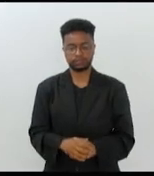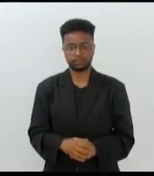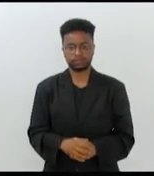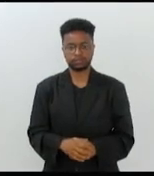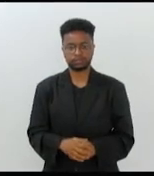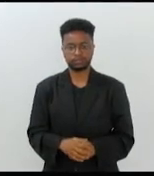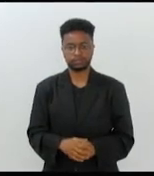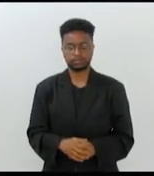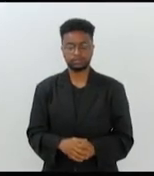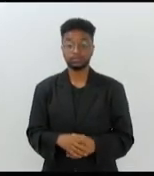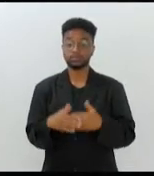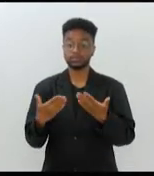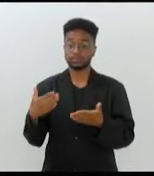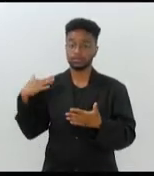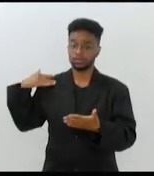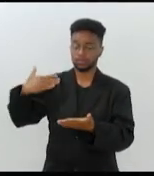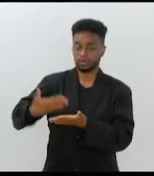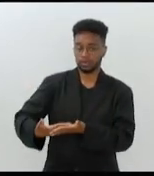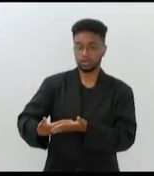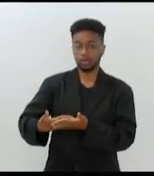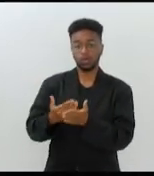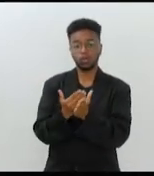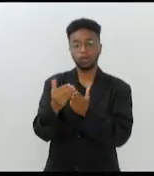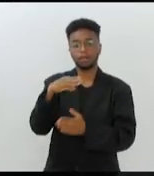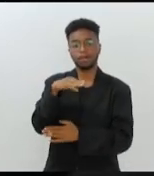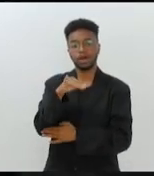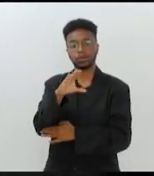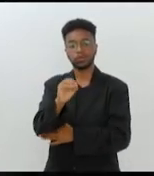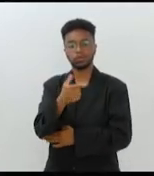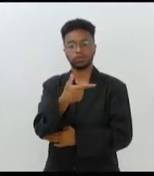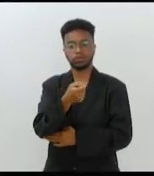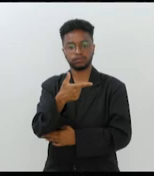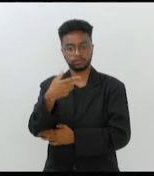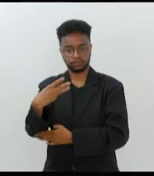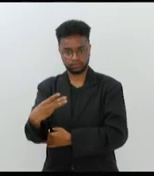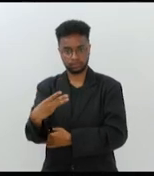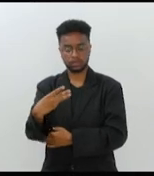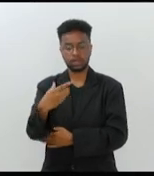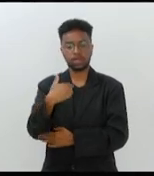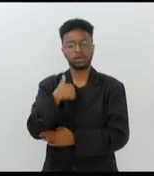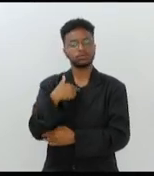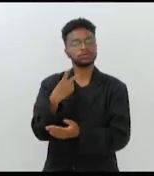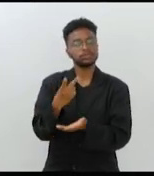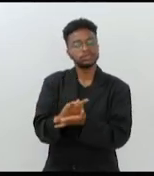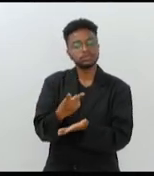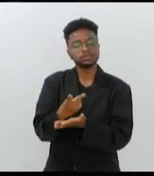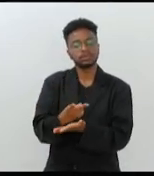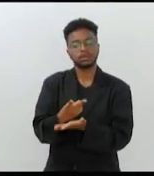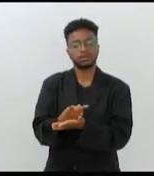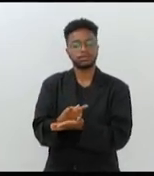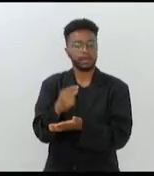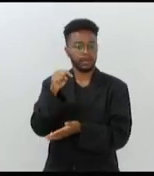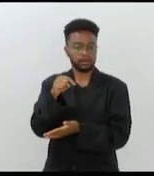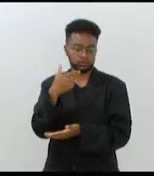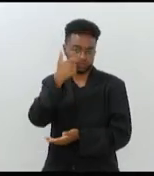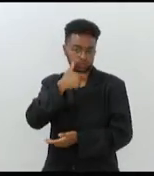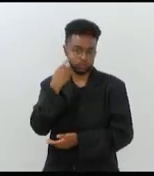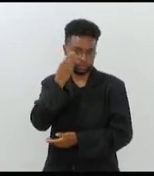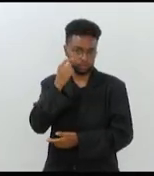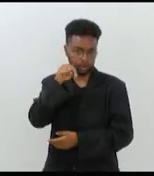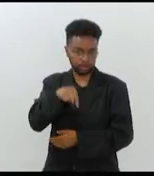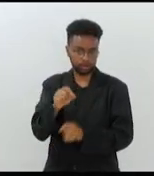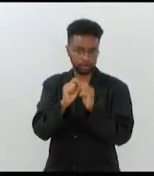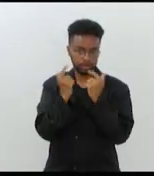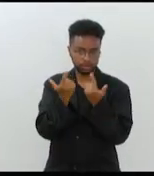E, desde então, desde maio de 2023, eu tenho vivido aqui, como parlamentar,